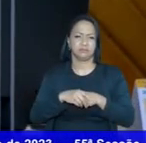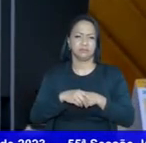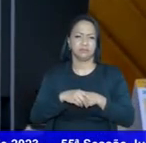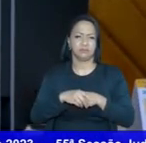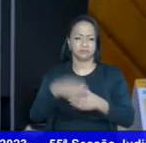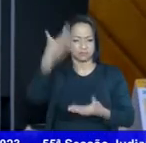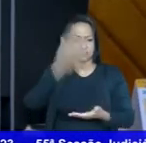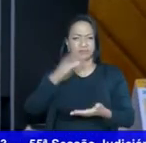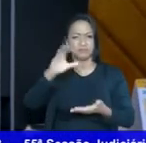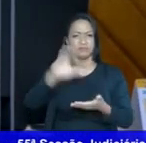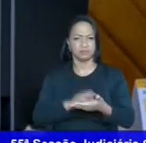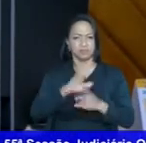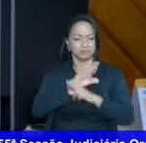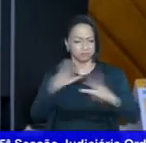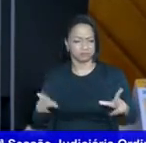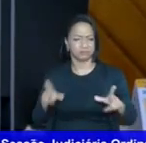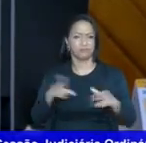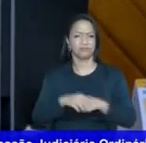essas prestações de contas diferentes